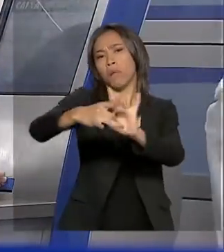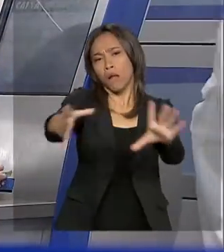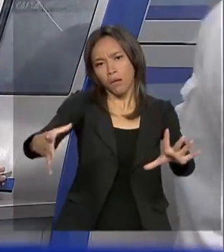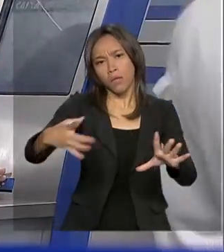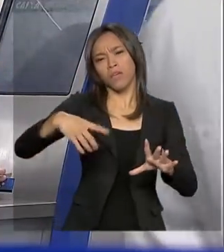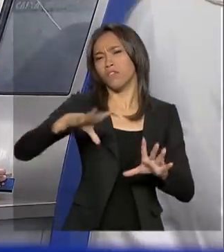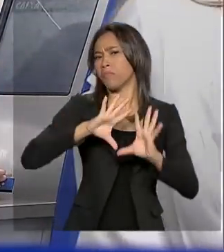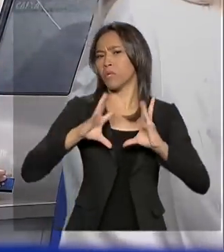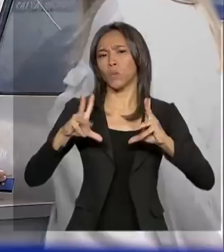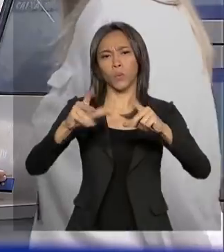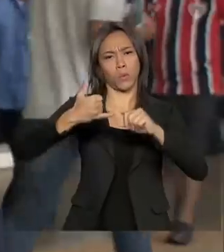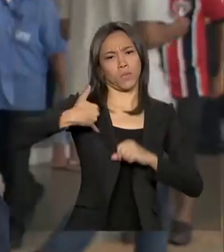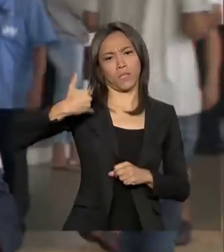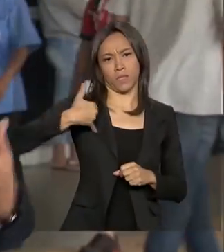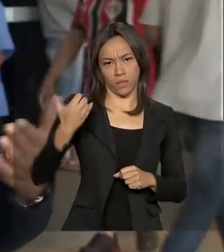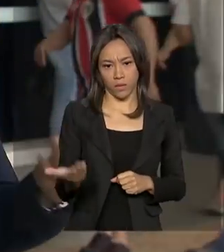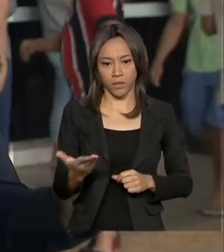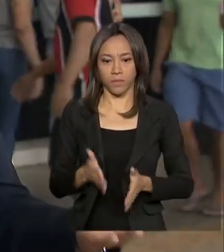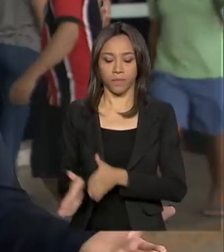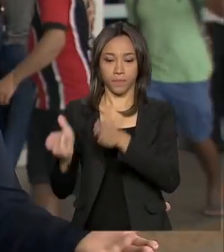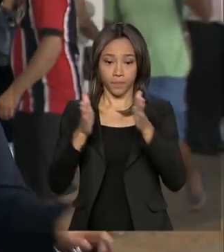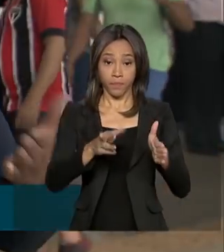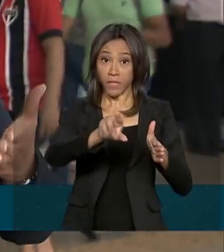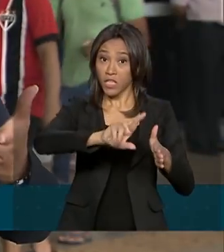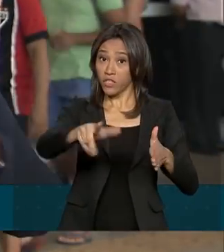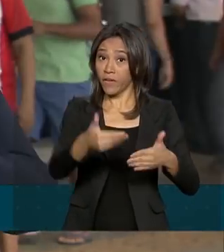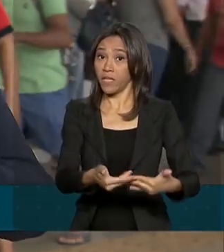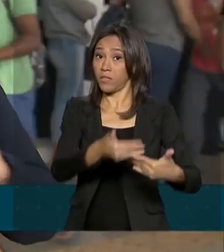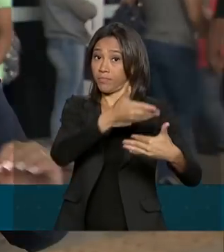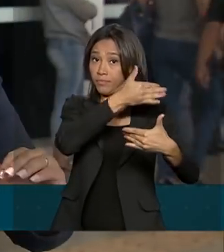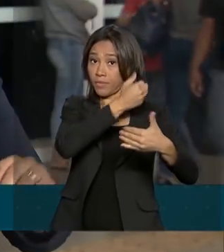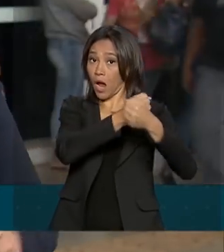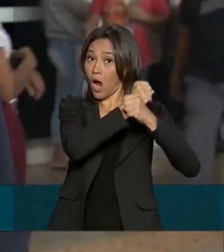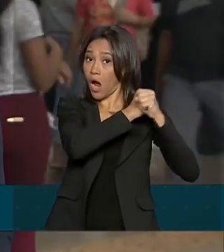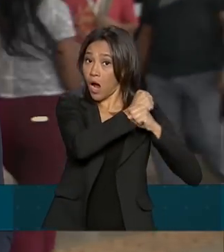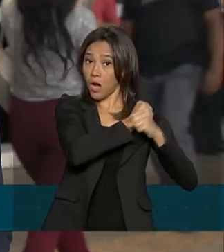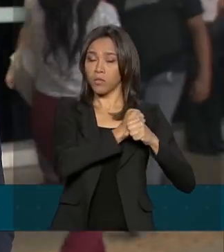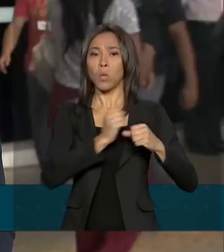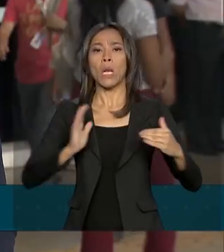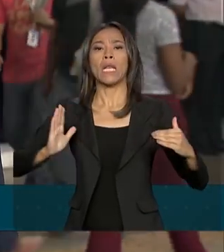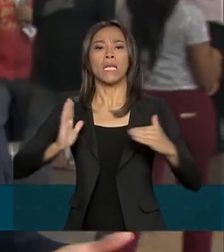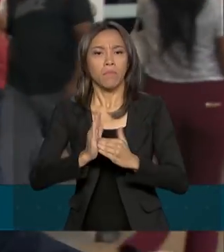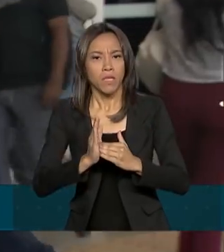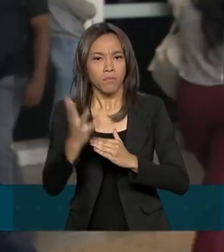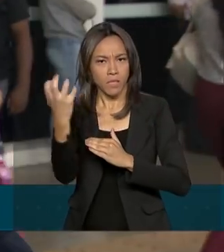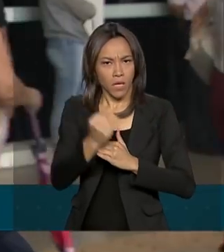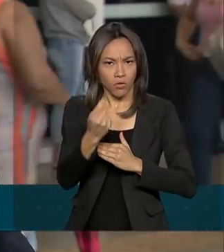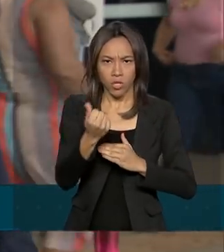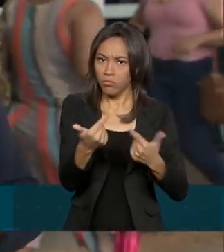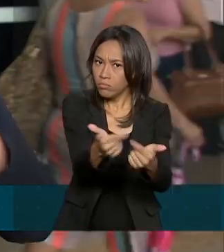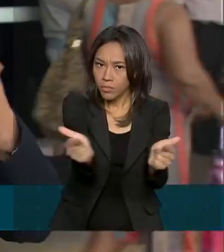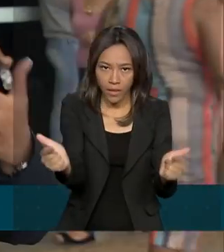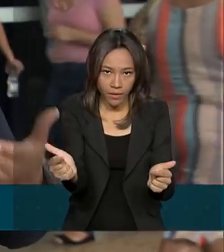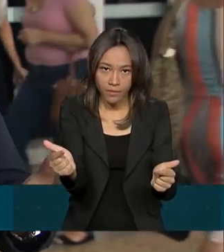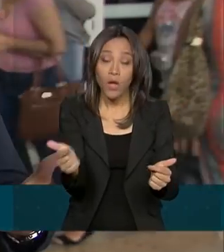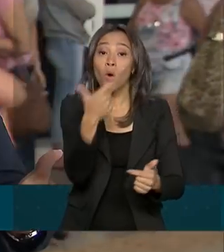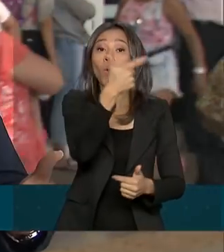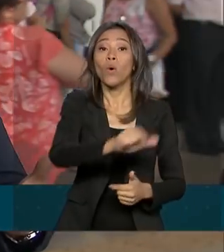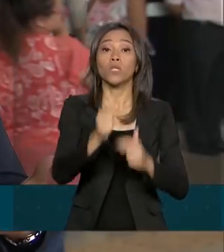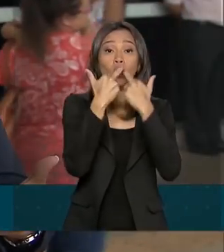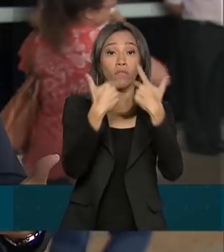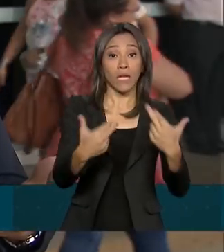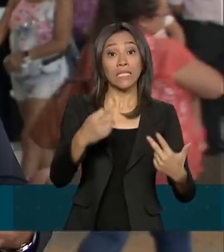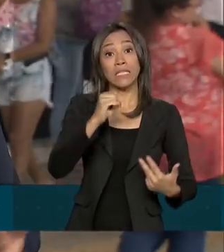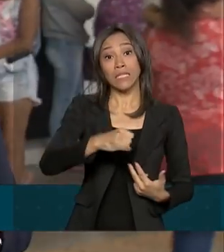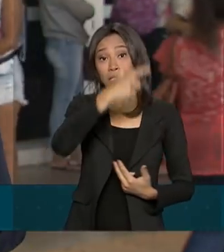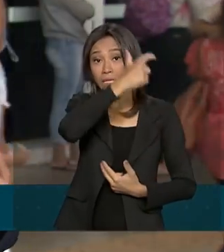cotistas de todas as idades. Diferente dos outros anos, agora não há prazo para retirada do dinheiro. Outra novidade é que no caso da morte